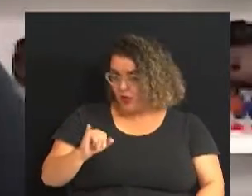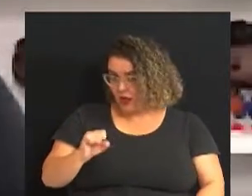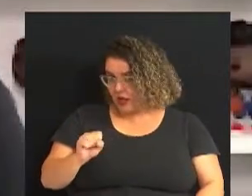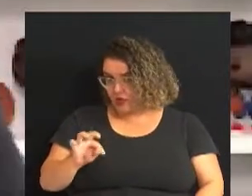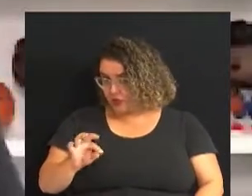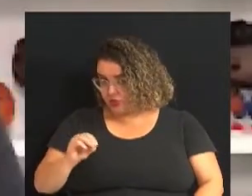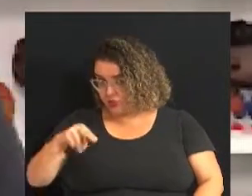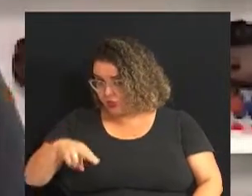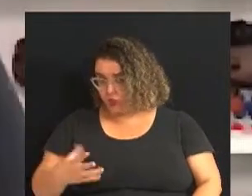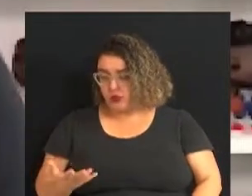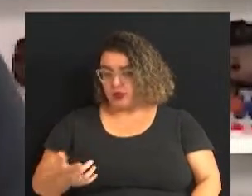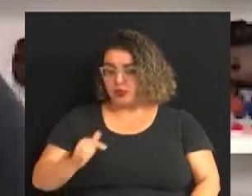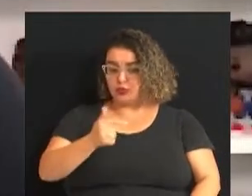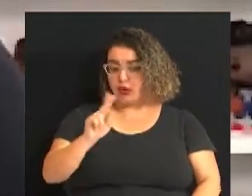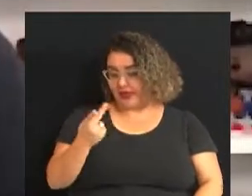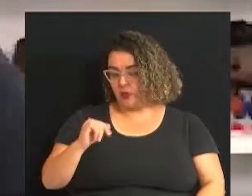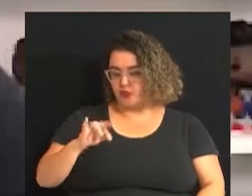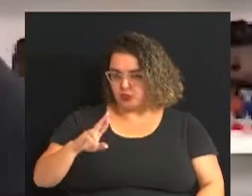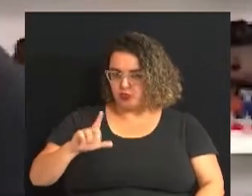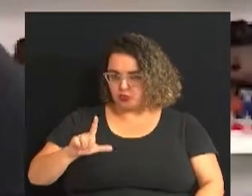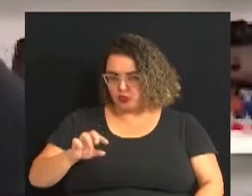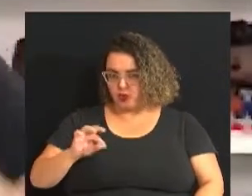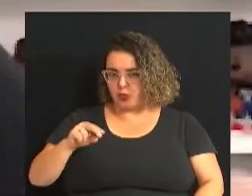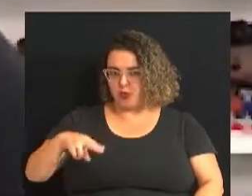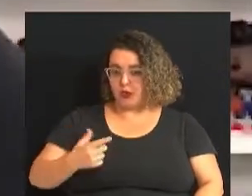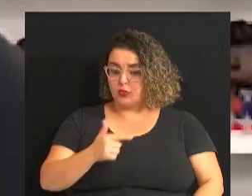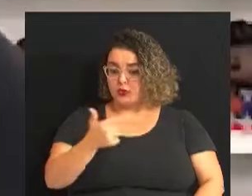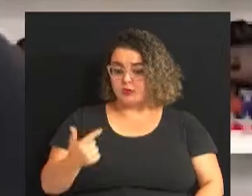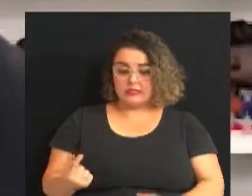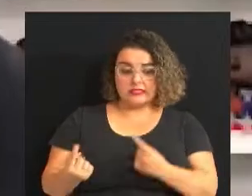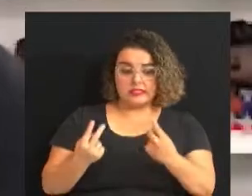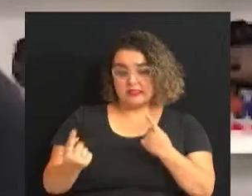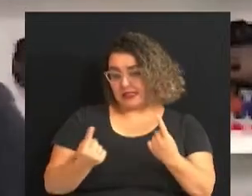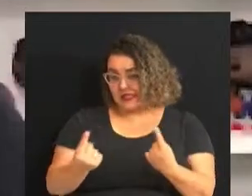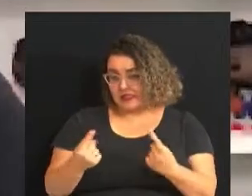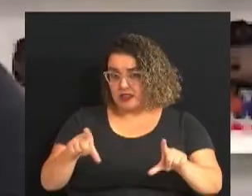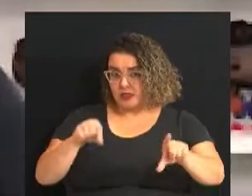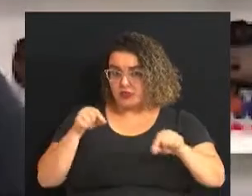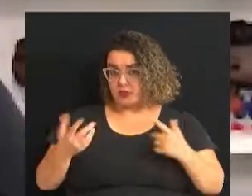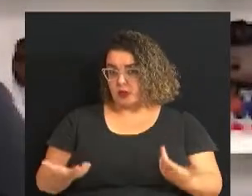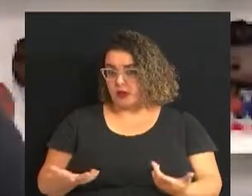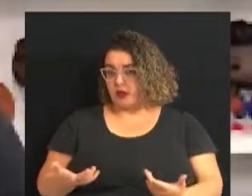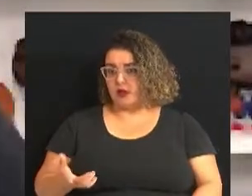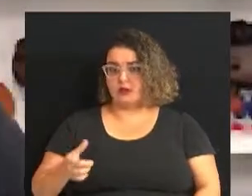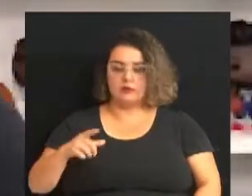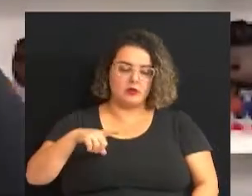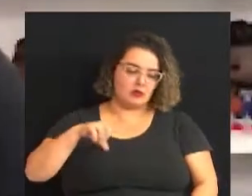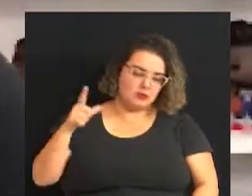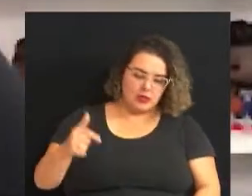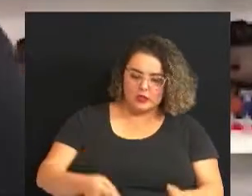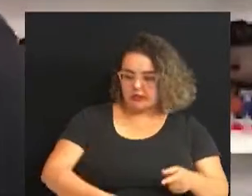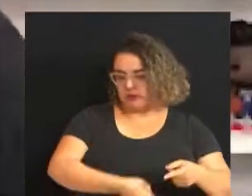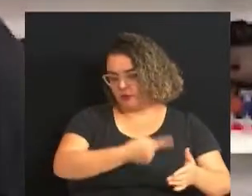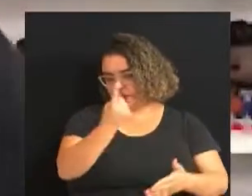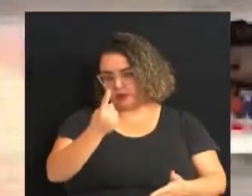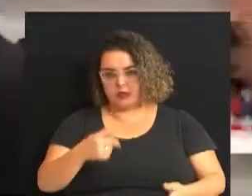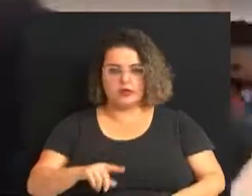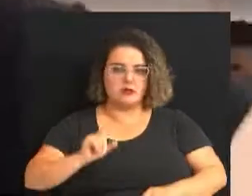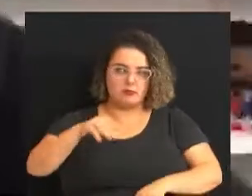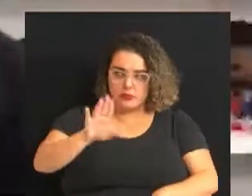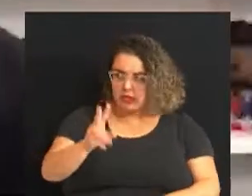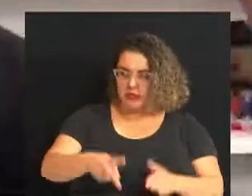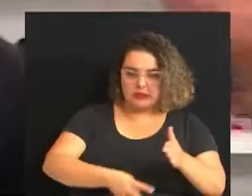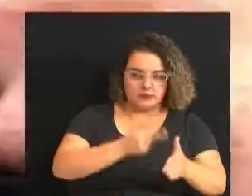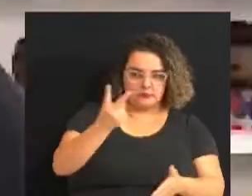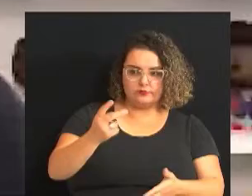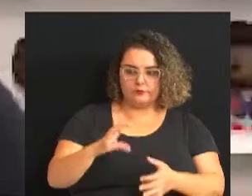todas as picks, ou o Brooklyn Nets, essas 2 picks. Então, tem ano que a equipe tem mais de primeira rodada, tem mais de segunda rodada, porque os caras vão abrindo